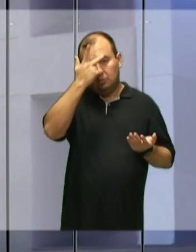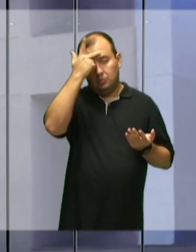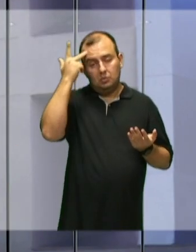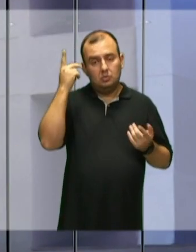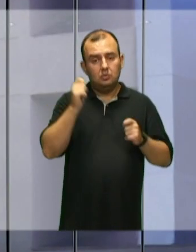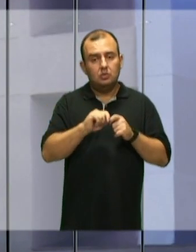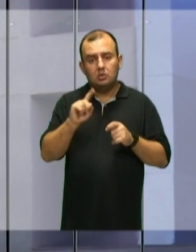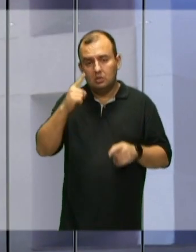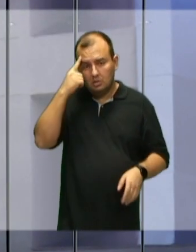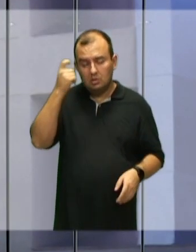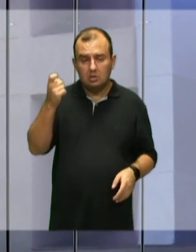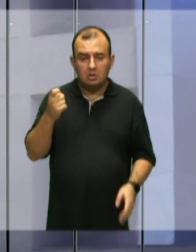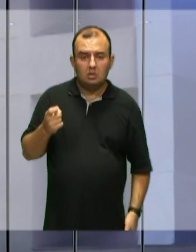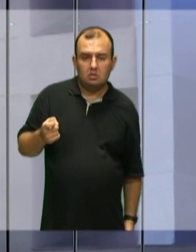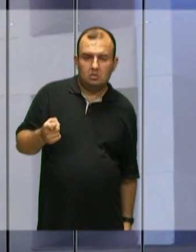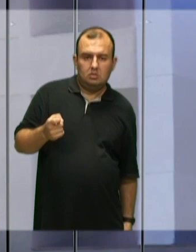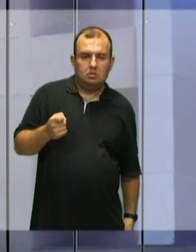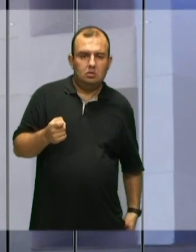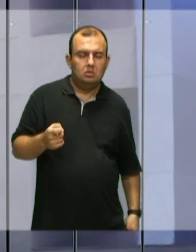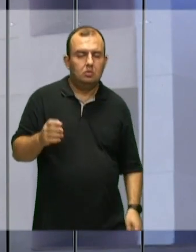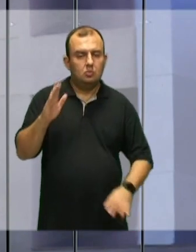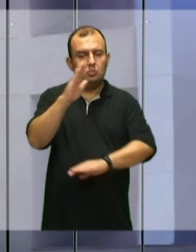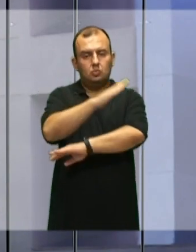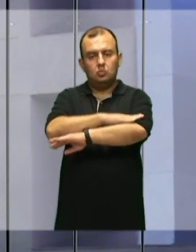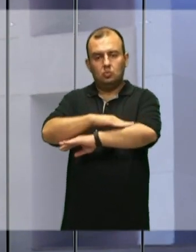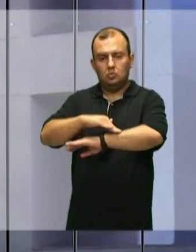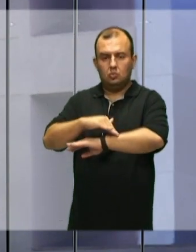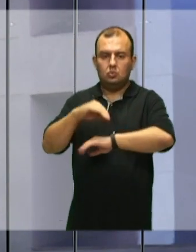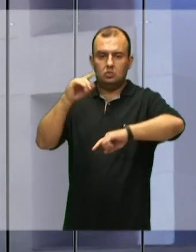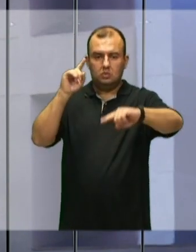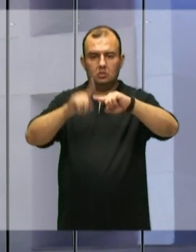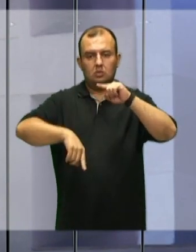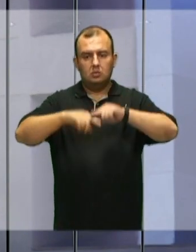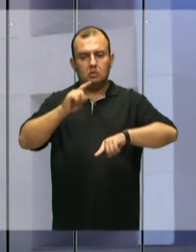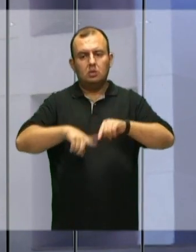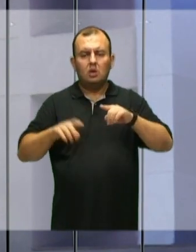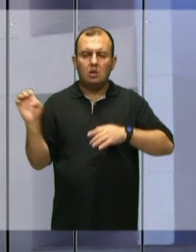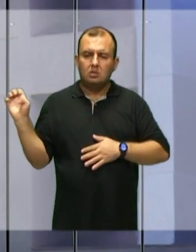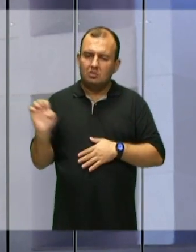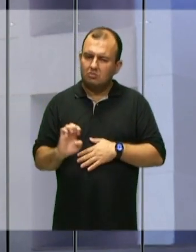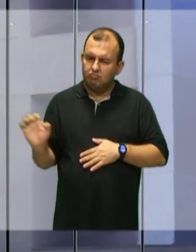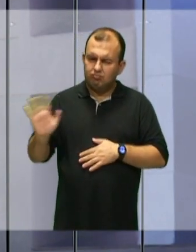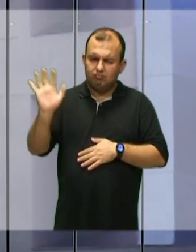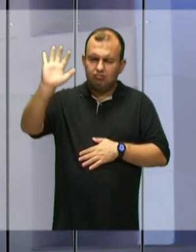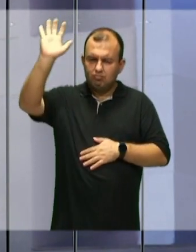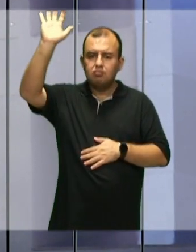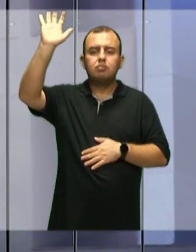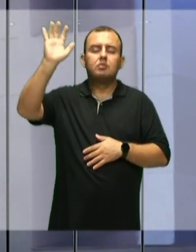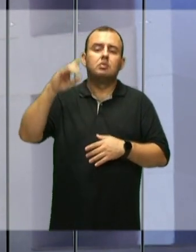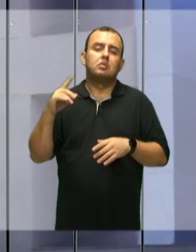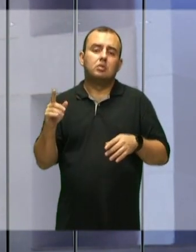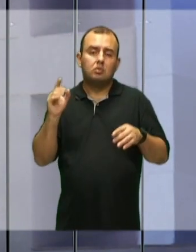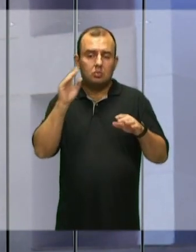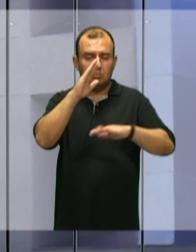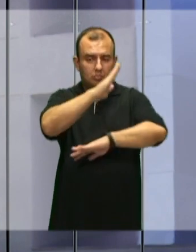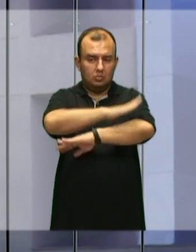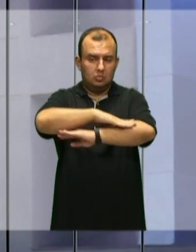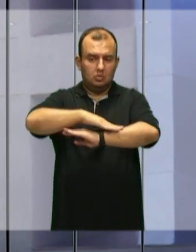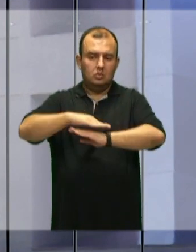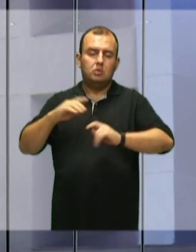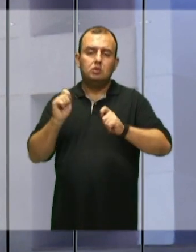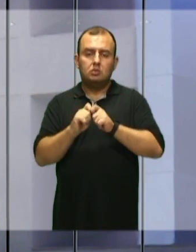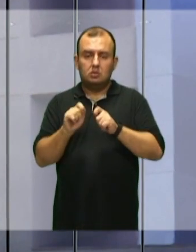ideia de um custo que tem um asfalto o asfalto é um material super caro super caro mesmo para se colocar para se